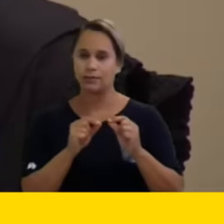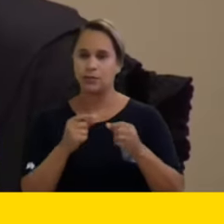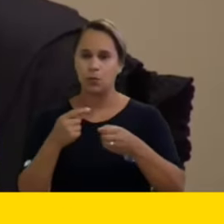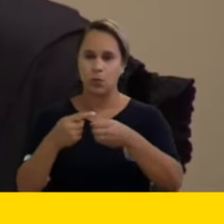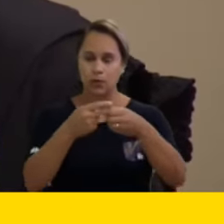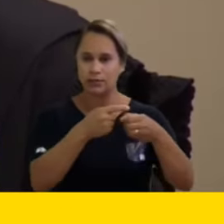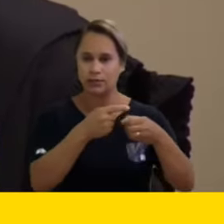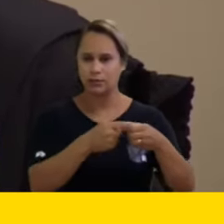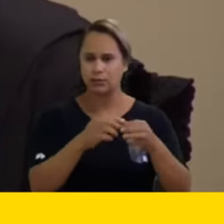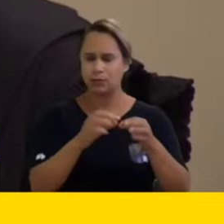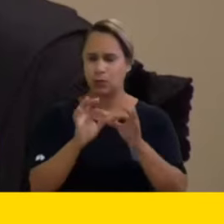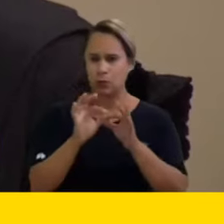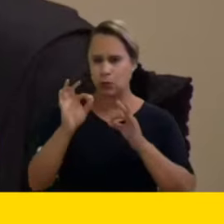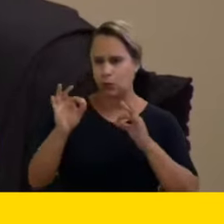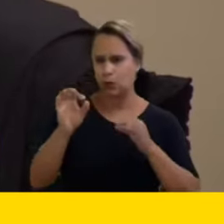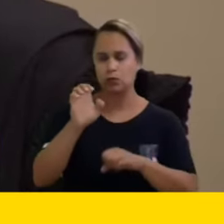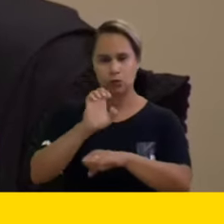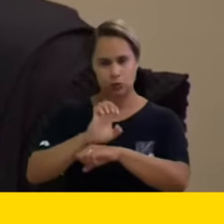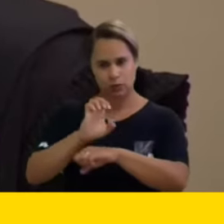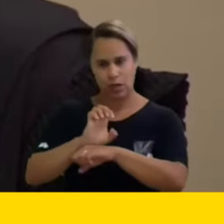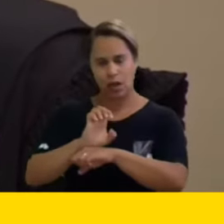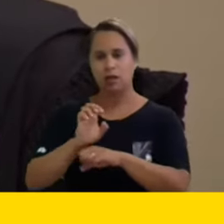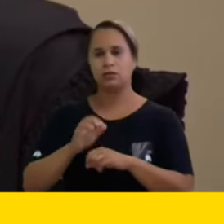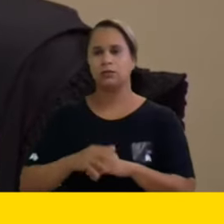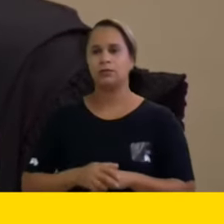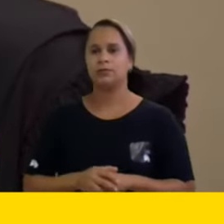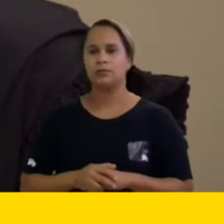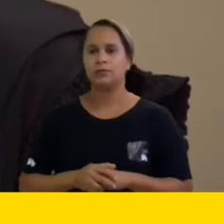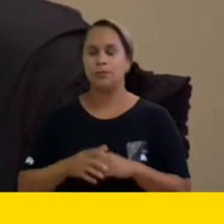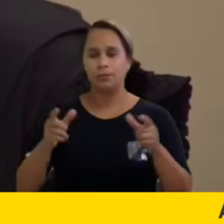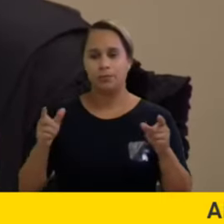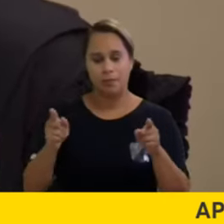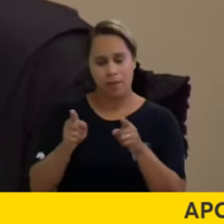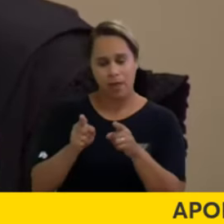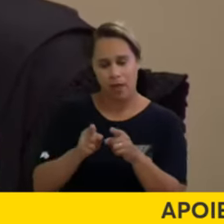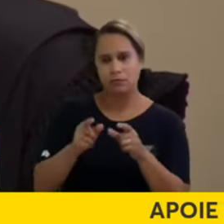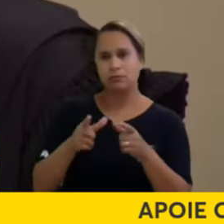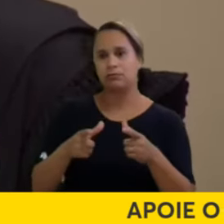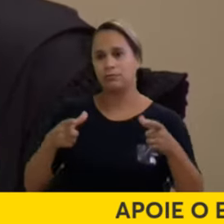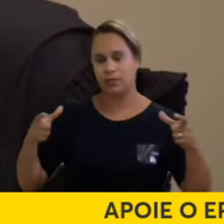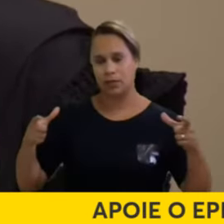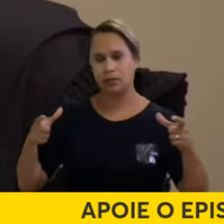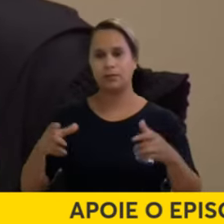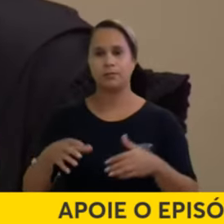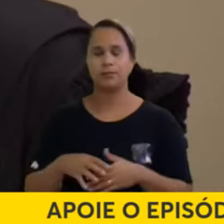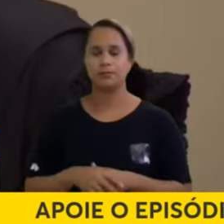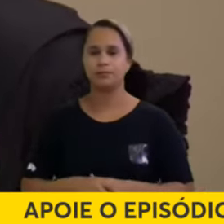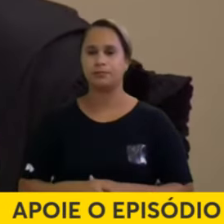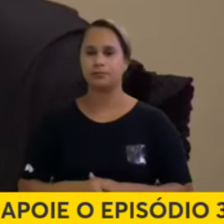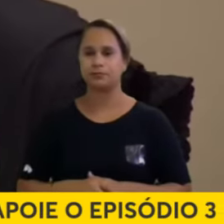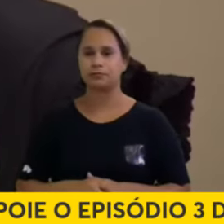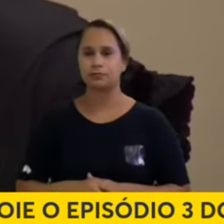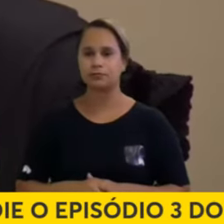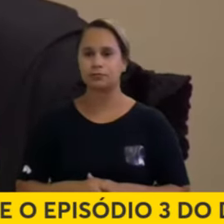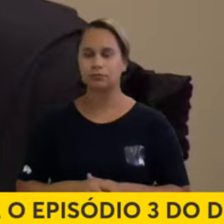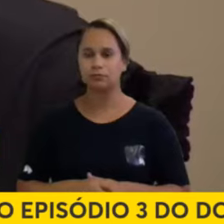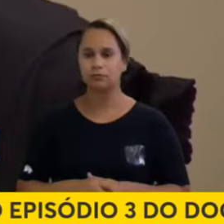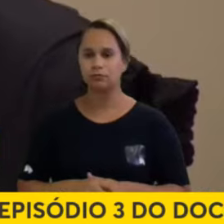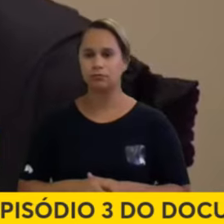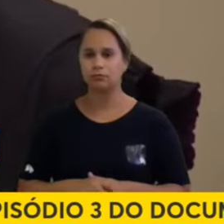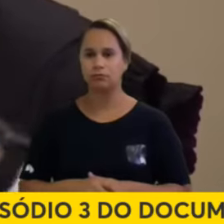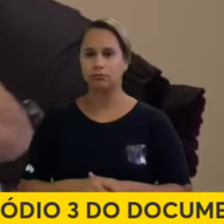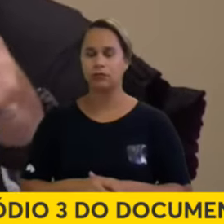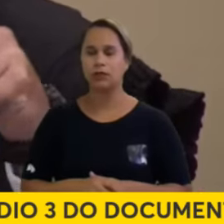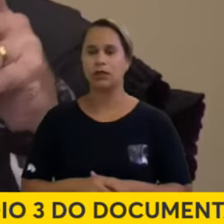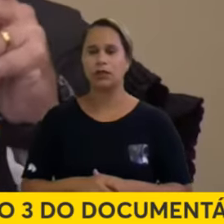de médio e pequeno porte revela-se assim a mais não poder que os autores não desbastar as despesas os que era seu